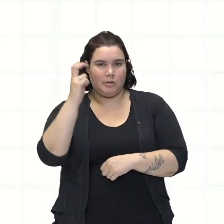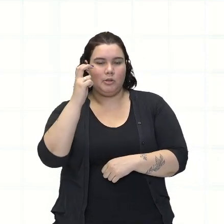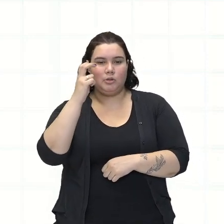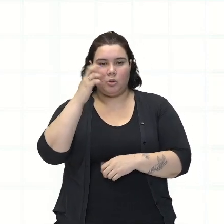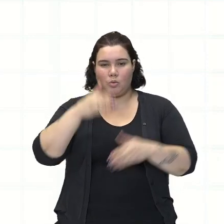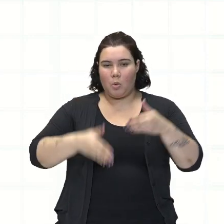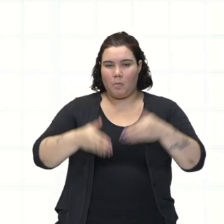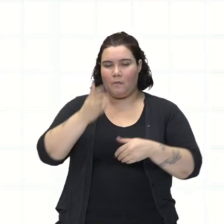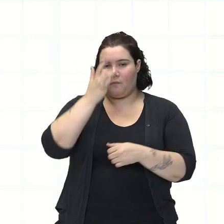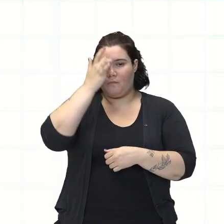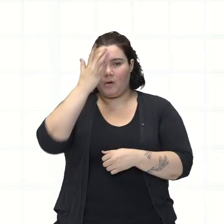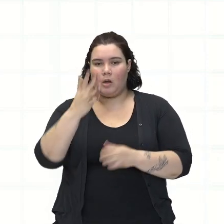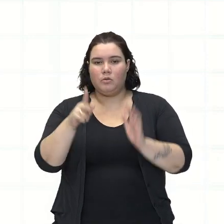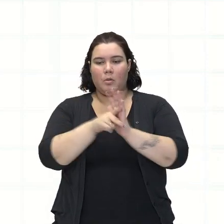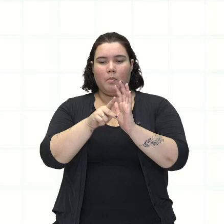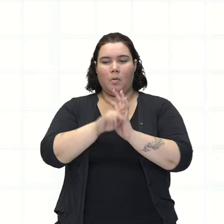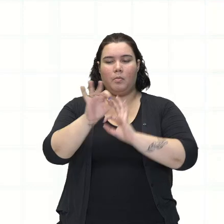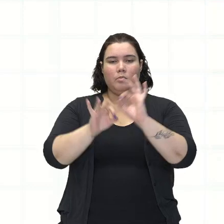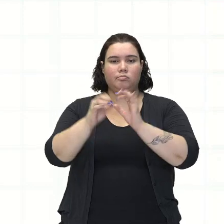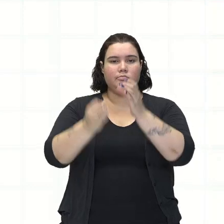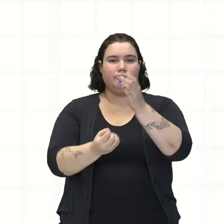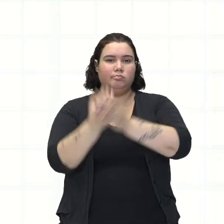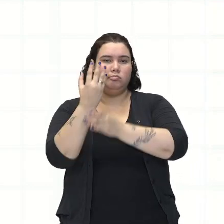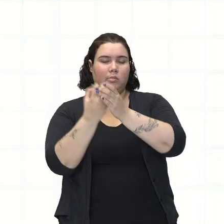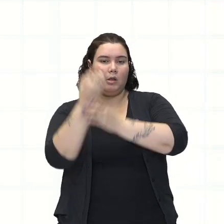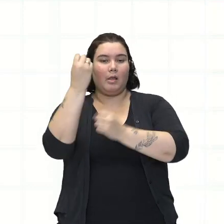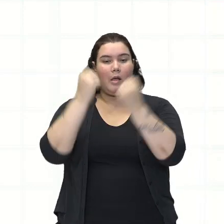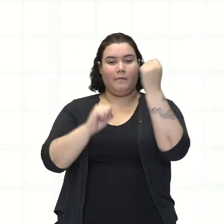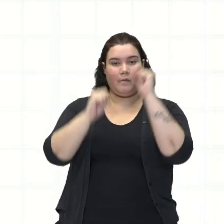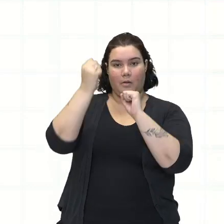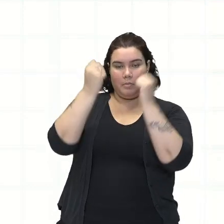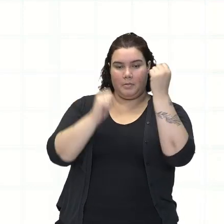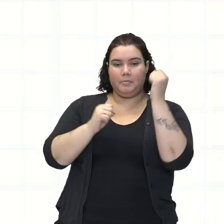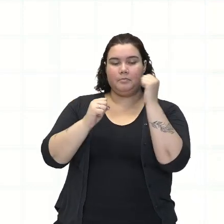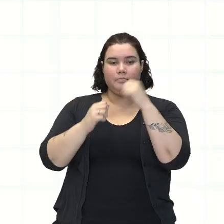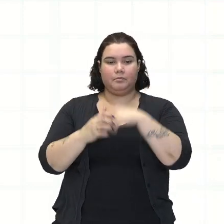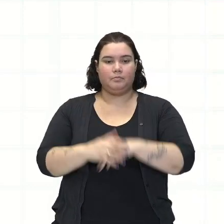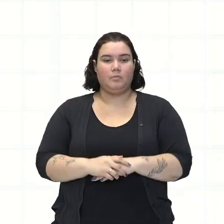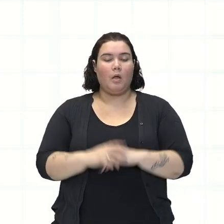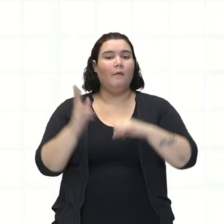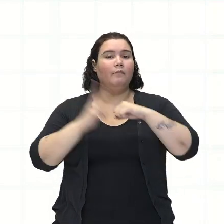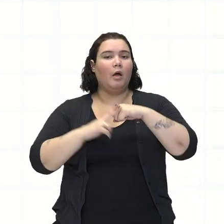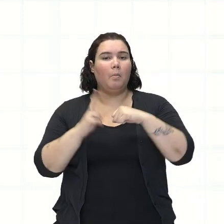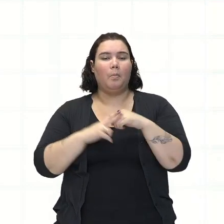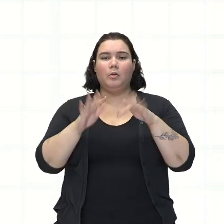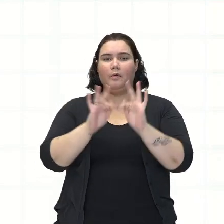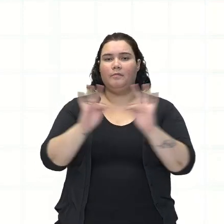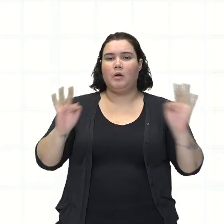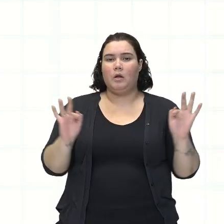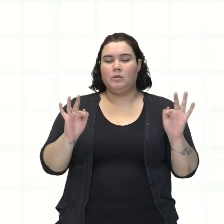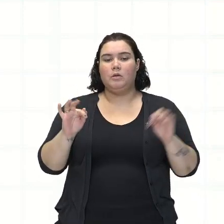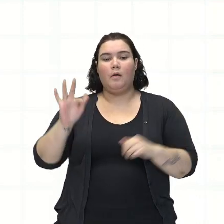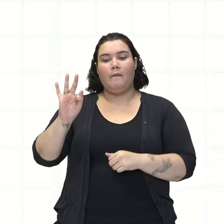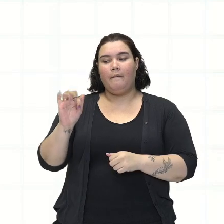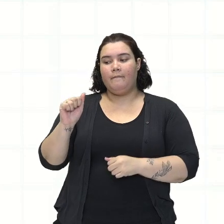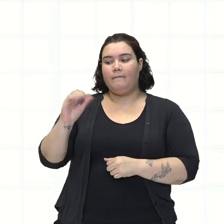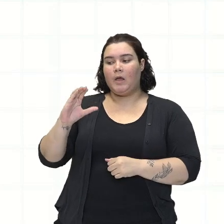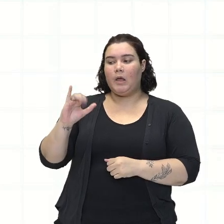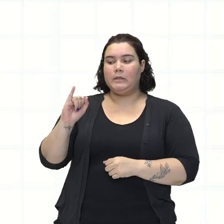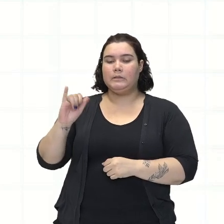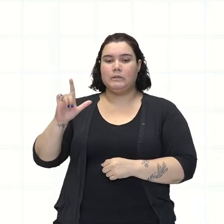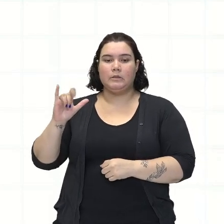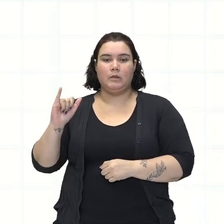de processos industriais. Vamos de novo para o nosso processo. Identifiquei o meu verbo. Facilita. Vou identificar